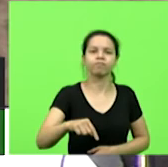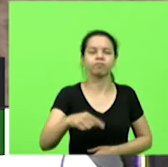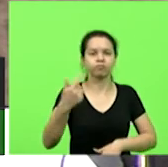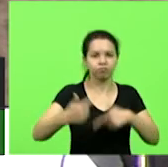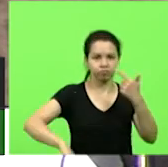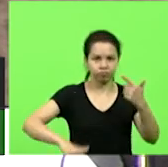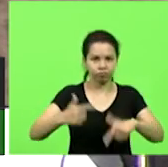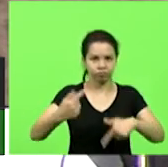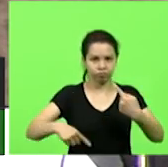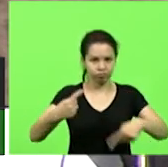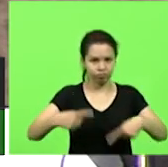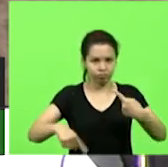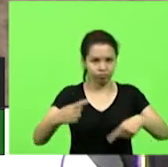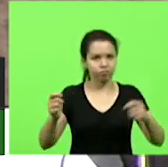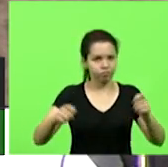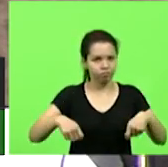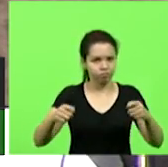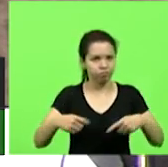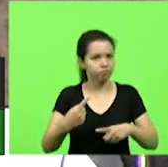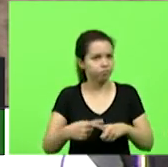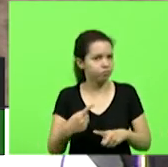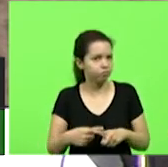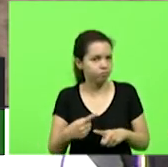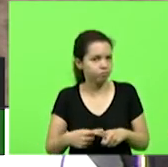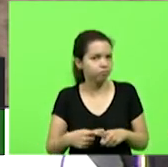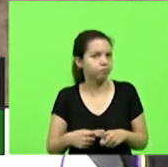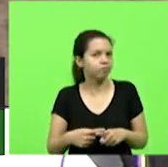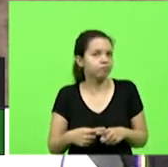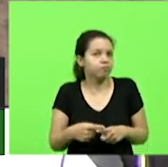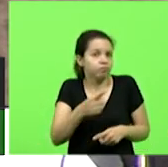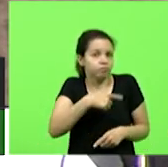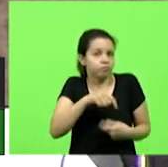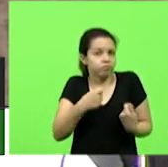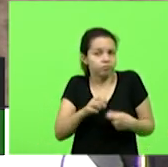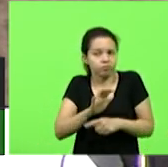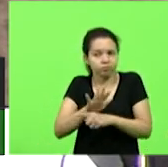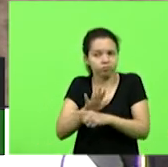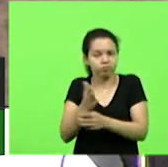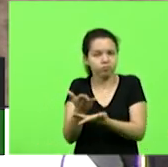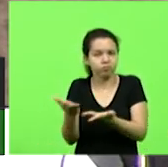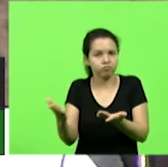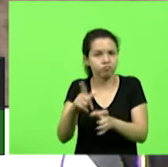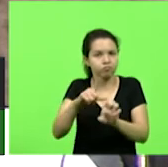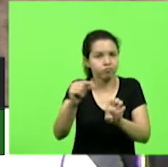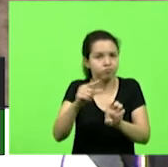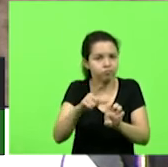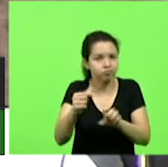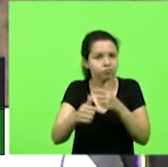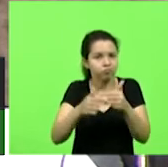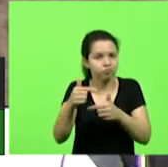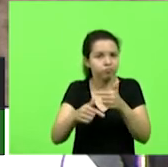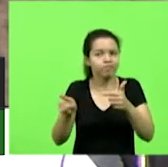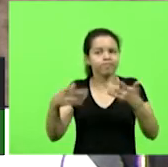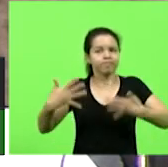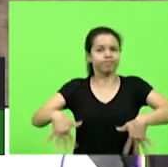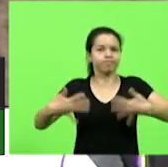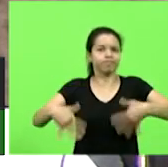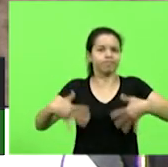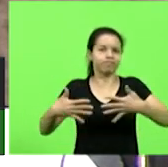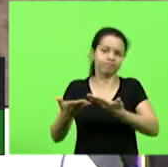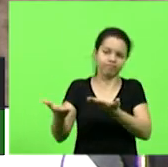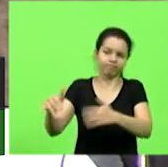novamente, porque é o mínimo que nós podemos fazer para os empresários que estão passando necessidade lá na rua.